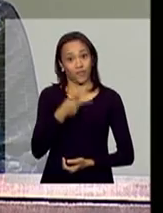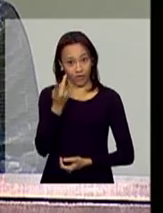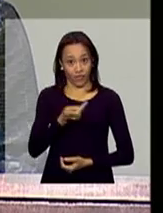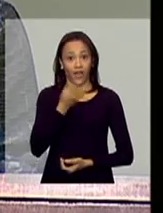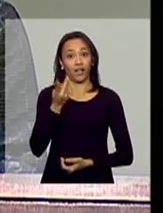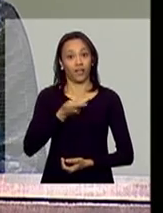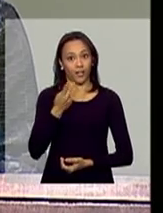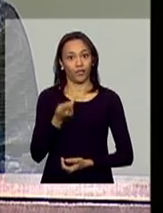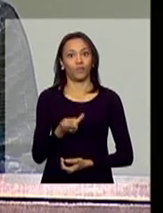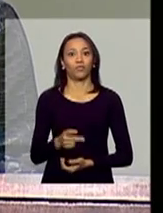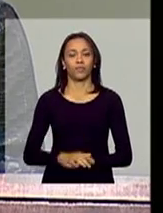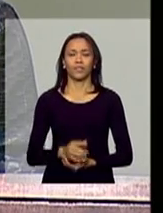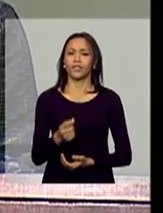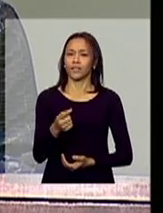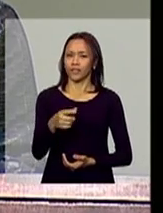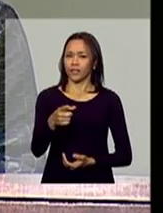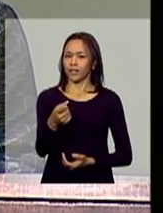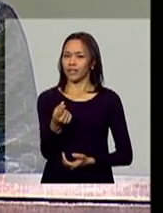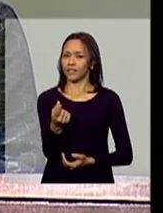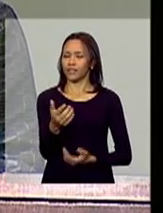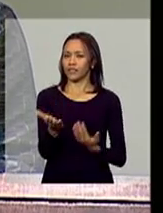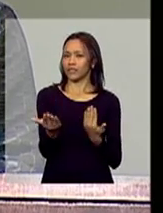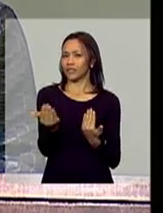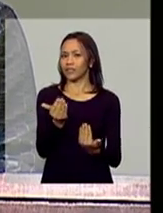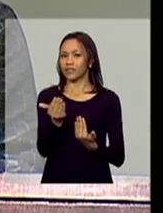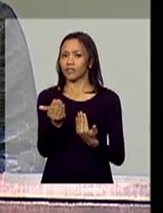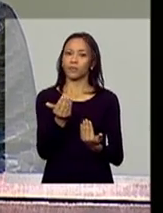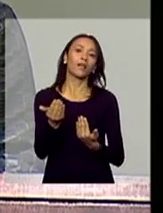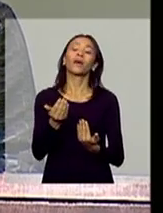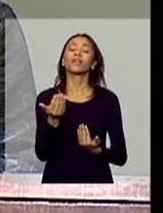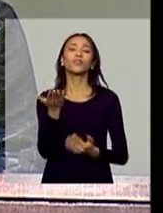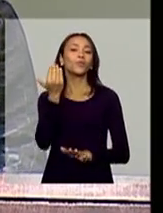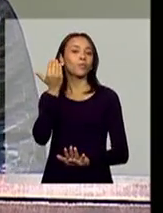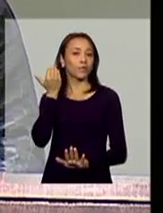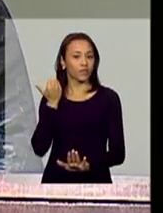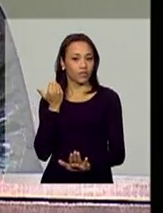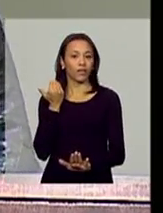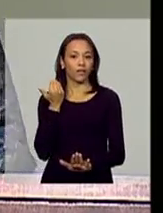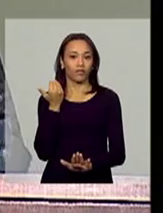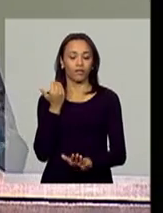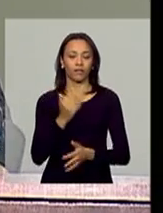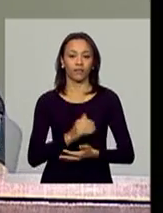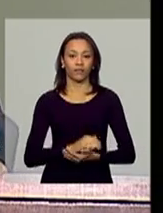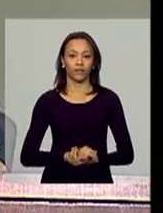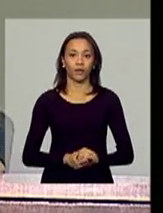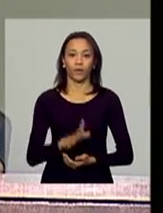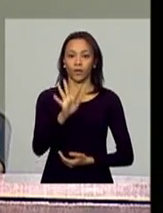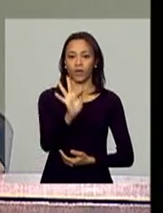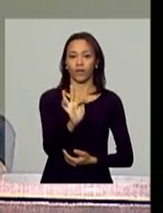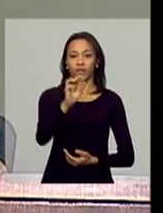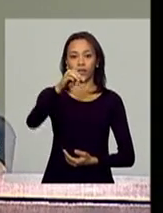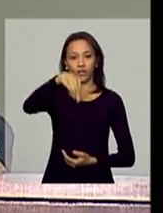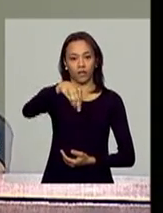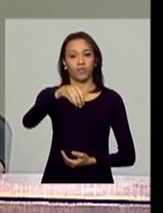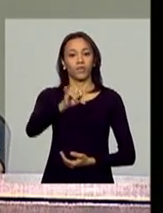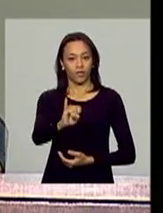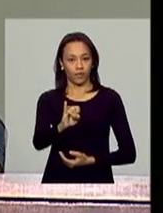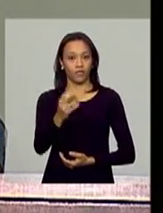ironicamente, muito similares aos que, no passado, o FMI nos